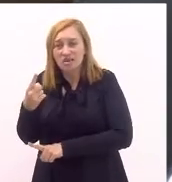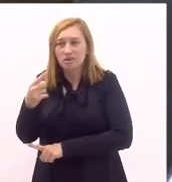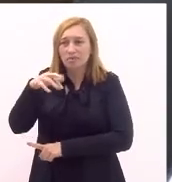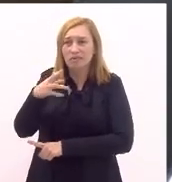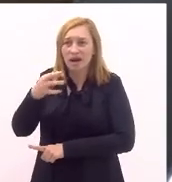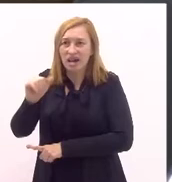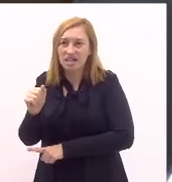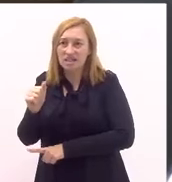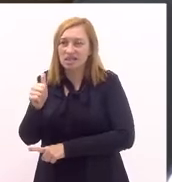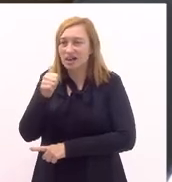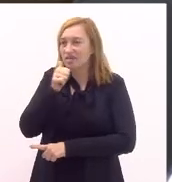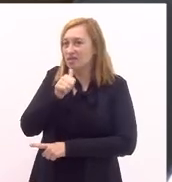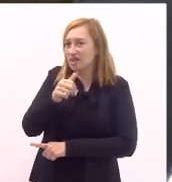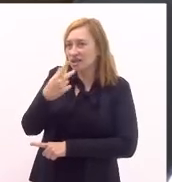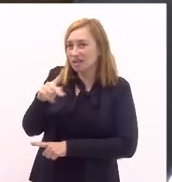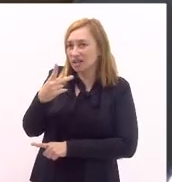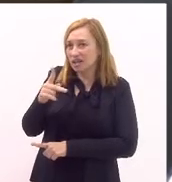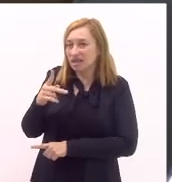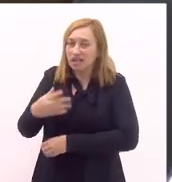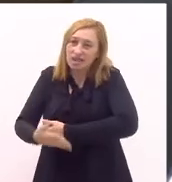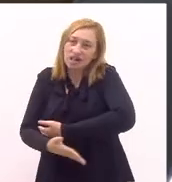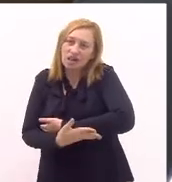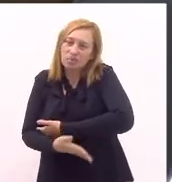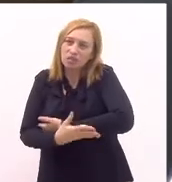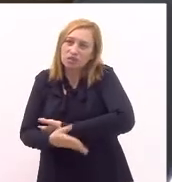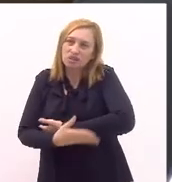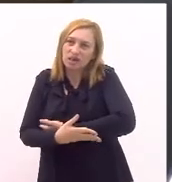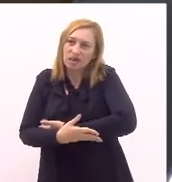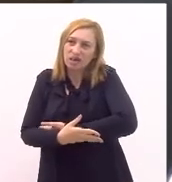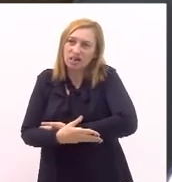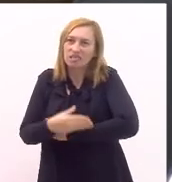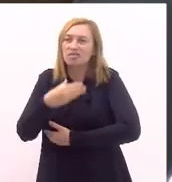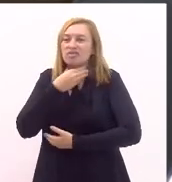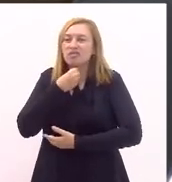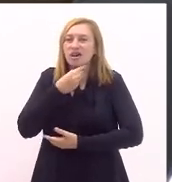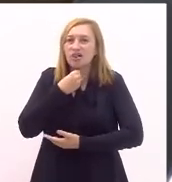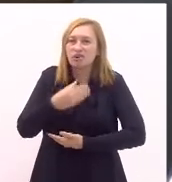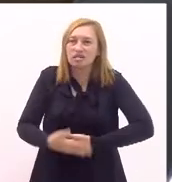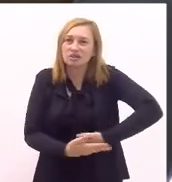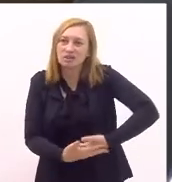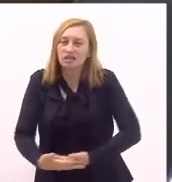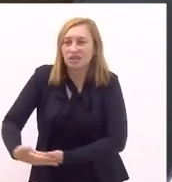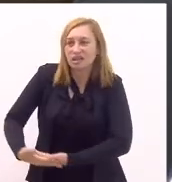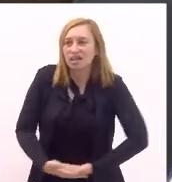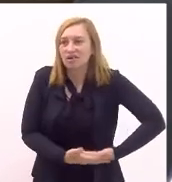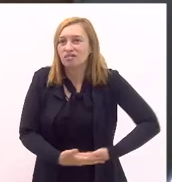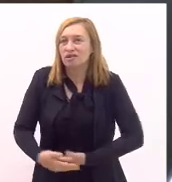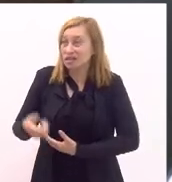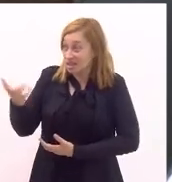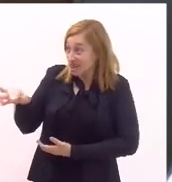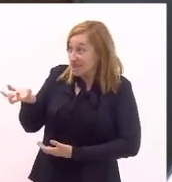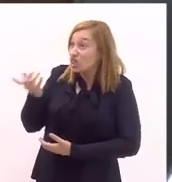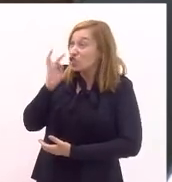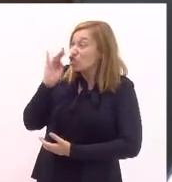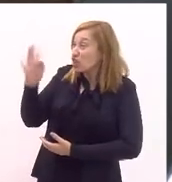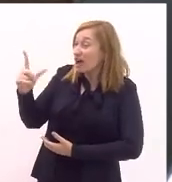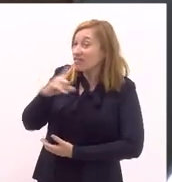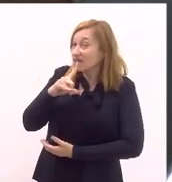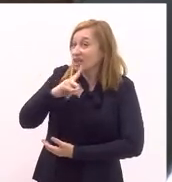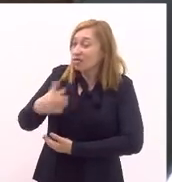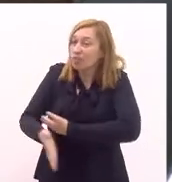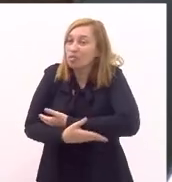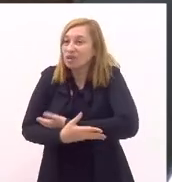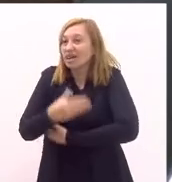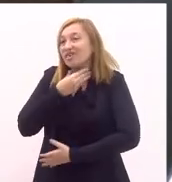Márcia a filha dela e aquela boneca grande não desça que balançava que você queria ser sonhava com